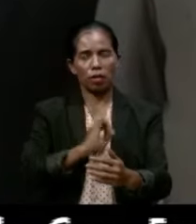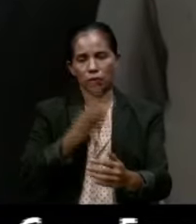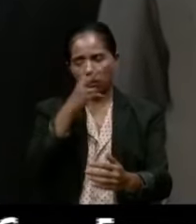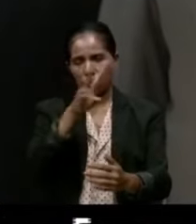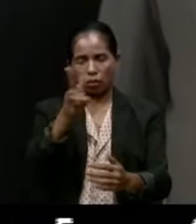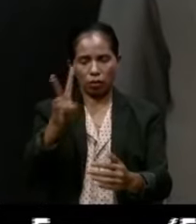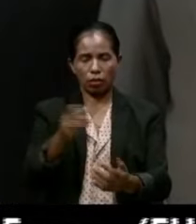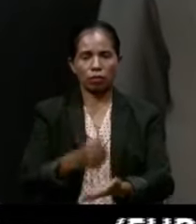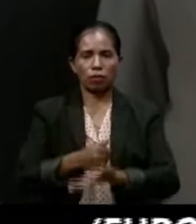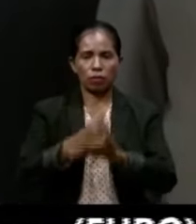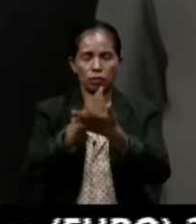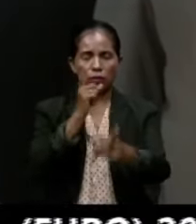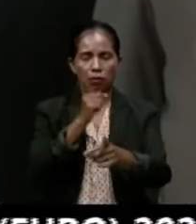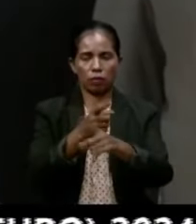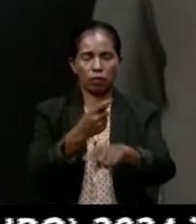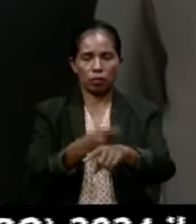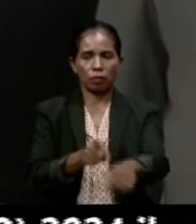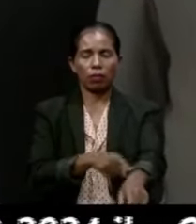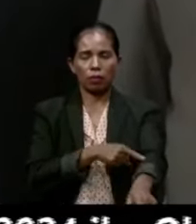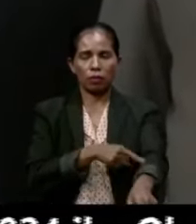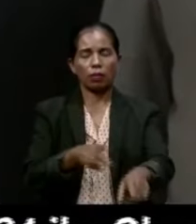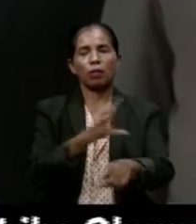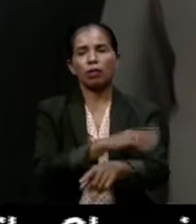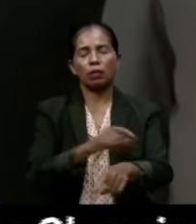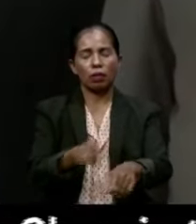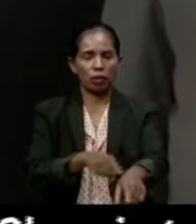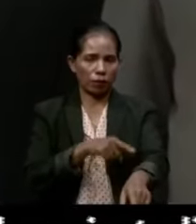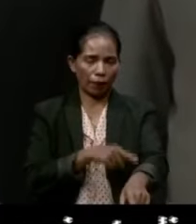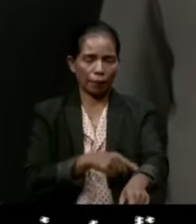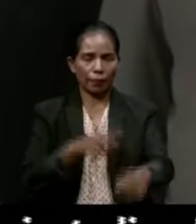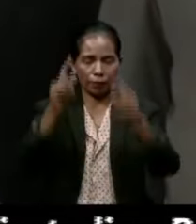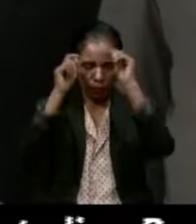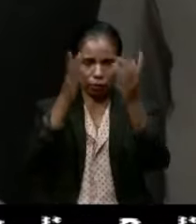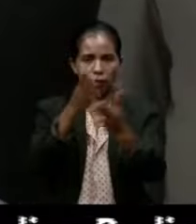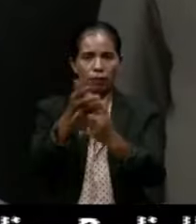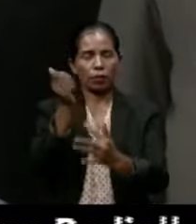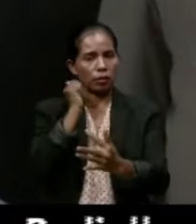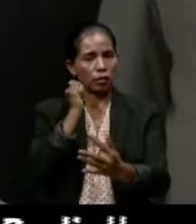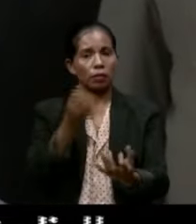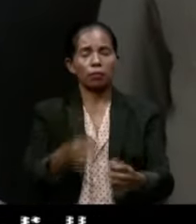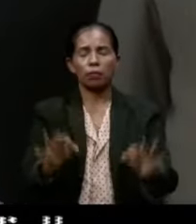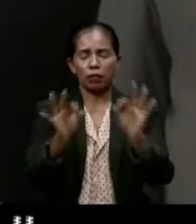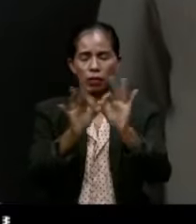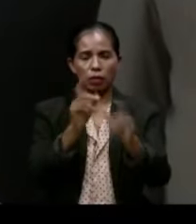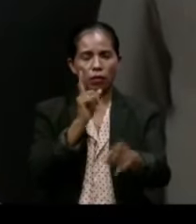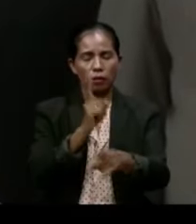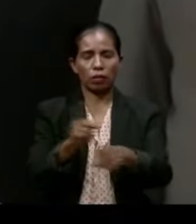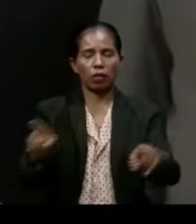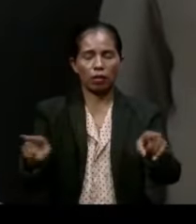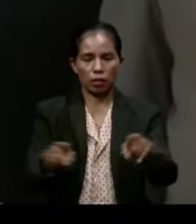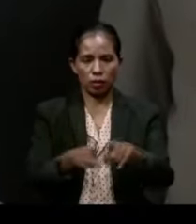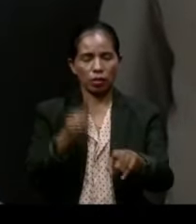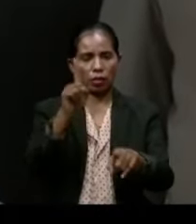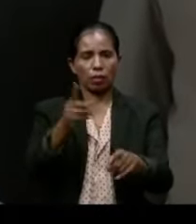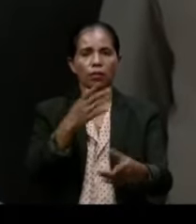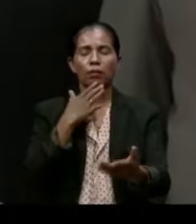vista, ao apoio Tebes e a tempo naro no Cleurona. Timor-Leste ne adesão à ASEAN, importante Tebes, no Idane, a nessan meus Ida,